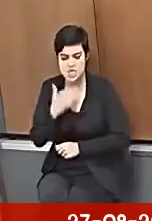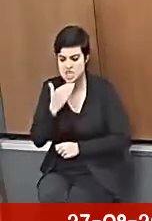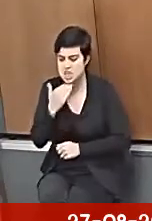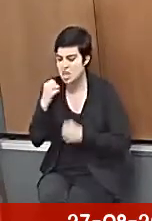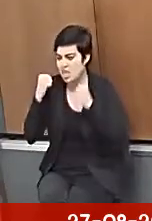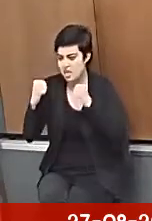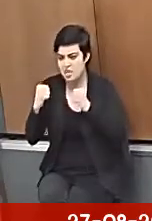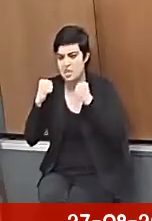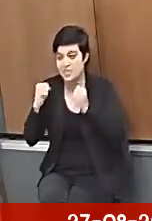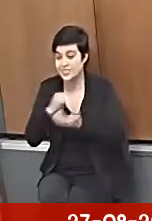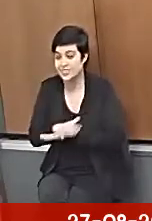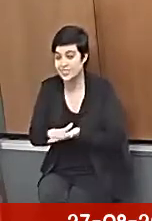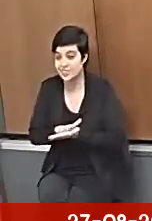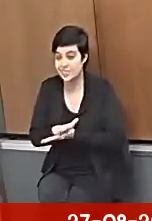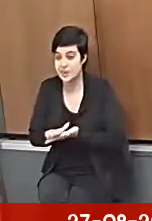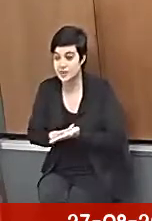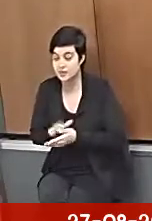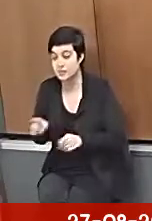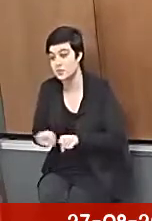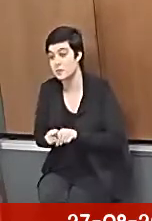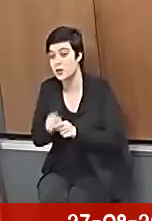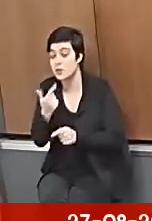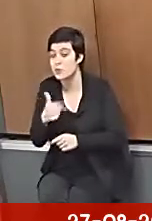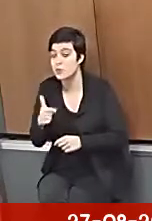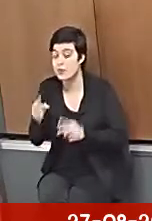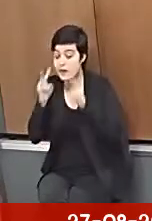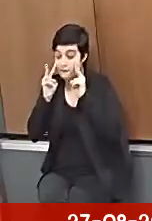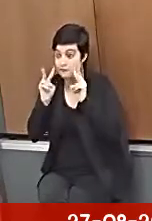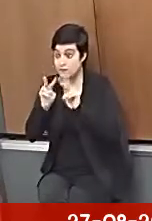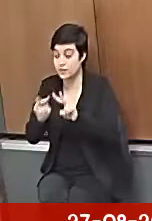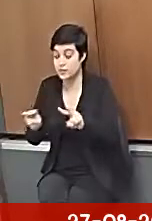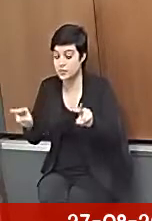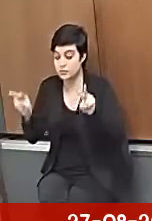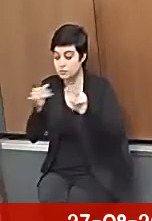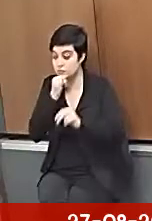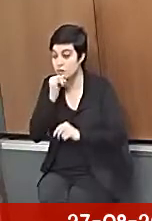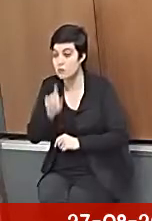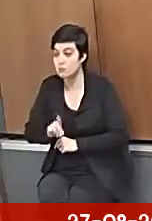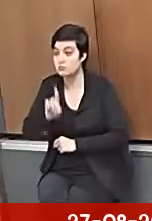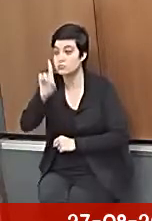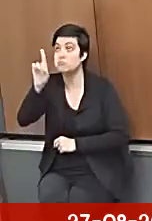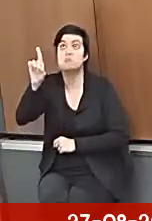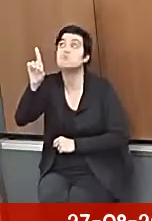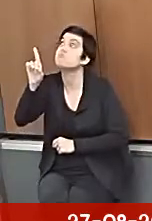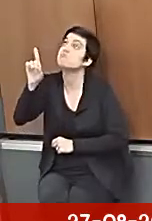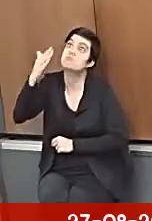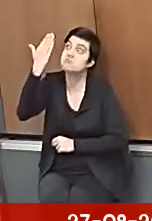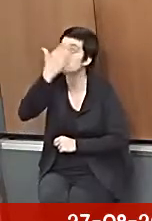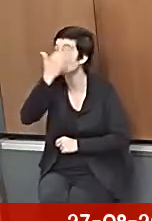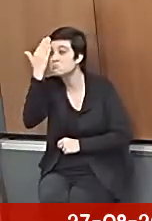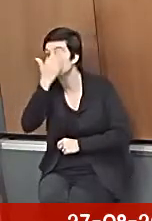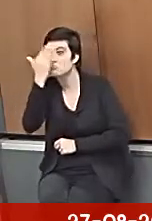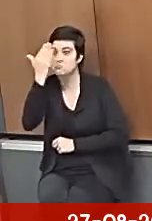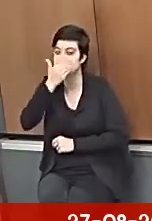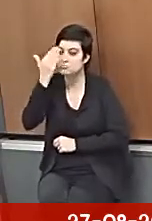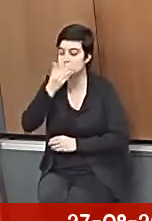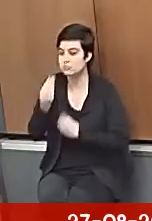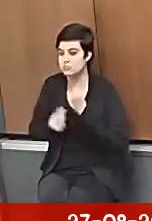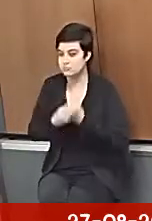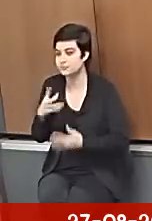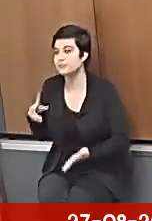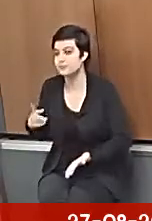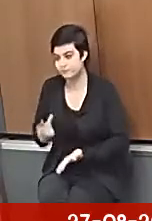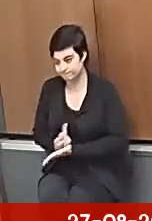outra coisa a gente não tem uma visão superior do jogo se a bola sobra quem vai cair que a visão era limitada a